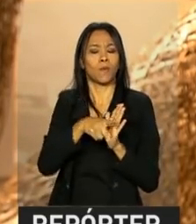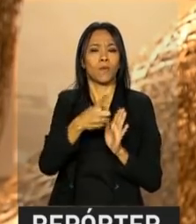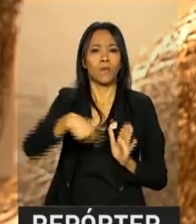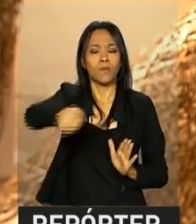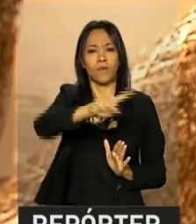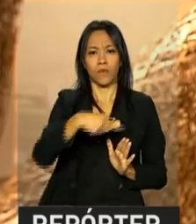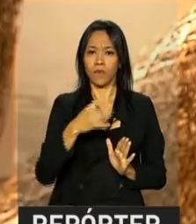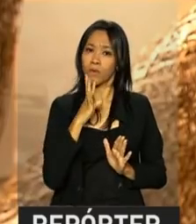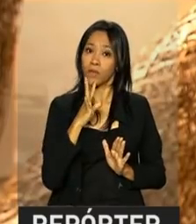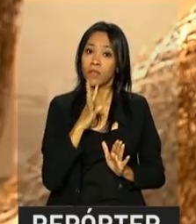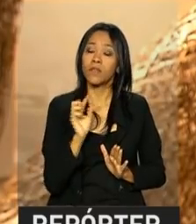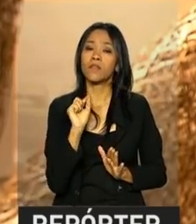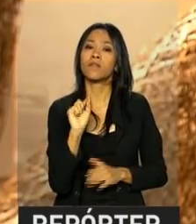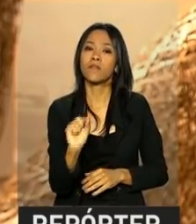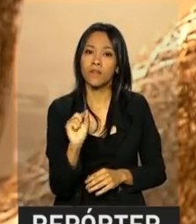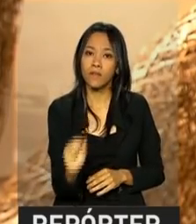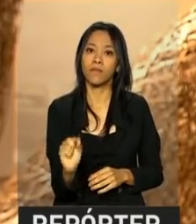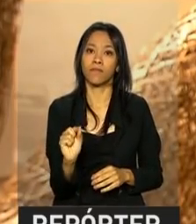possibilidade de maior